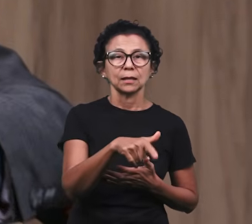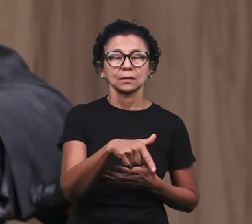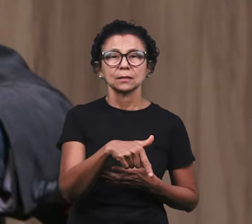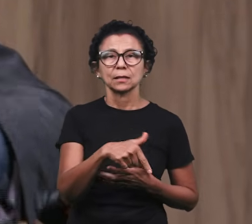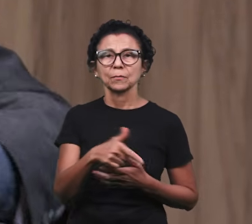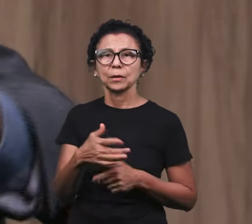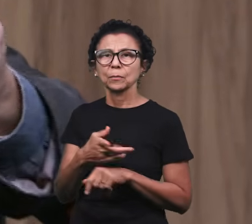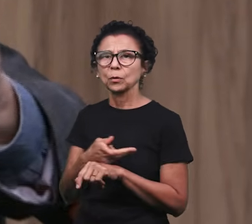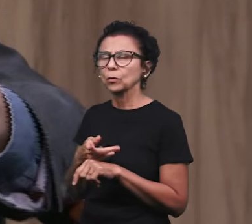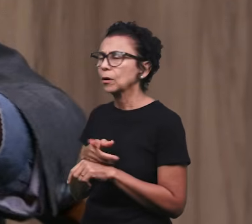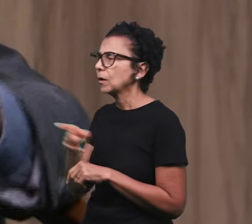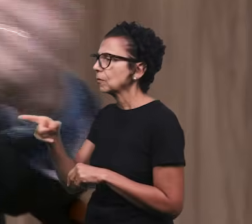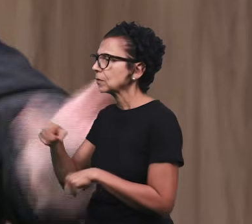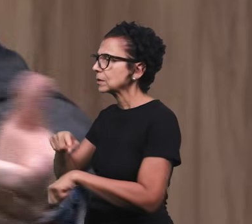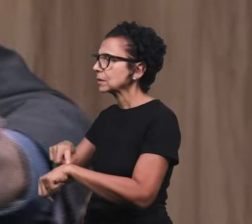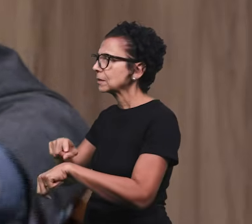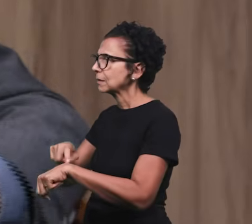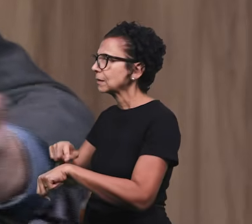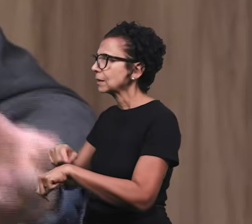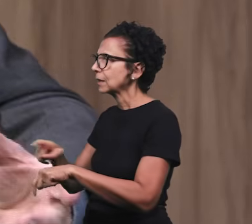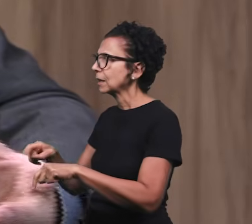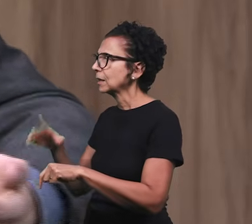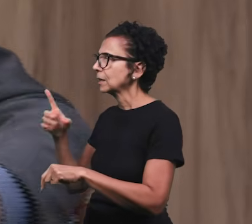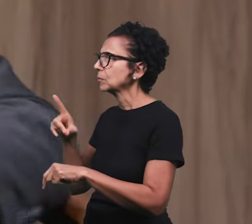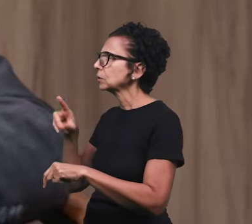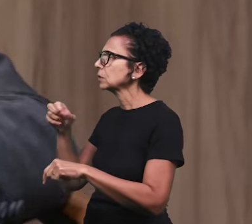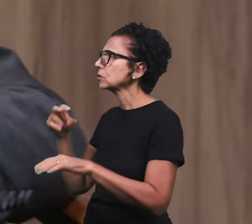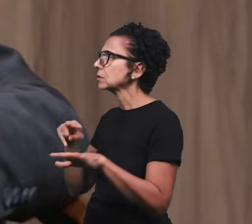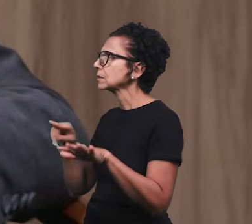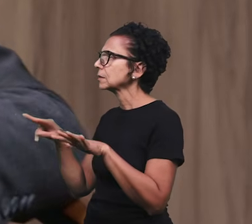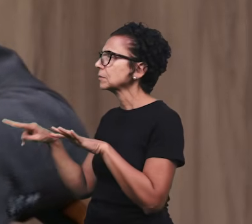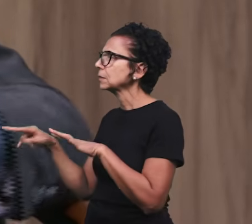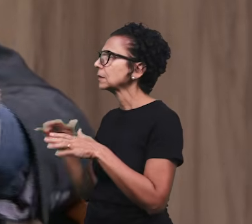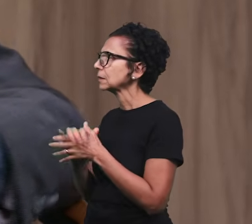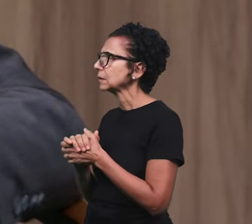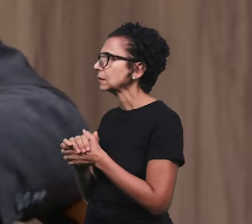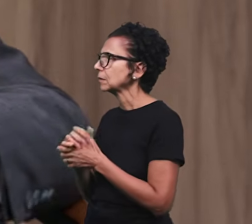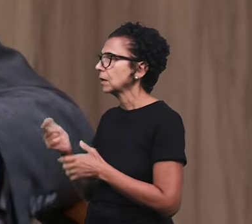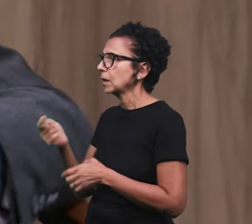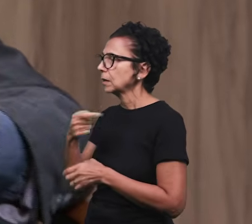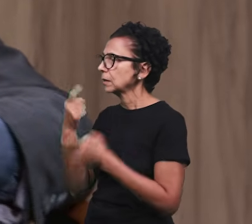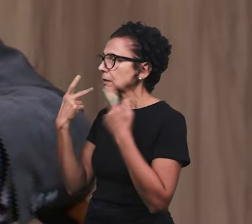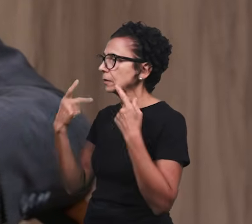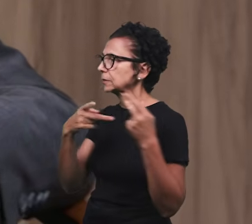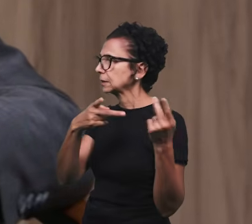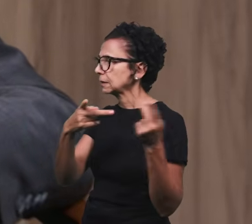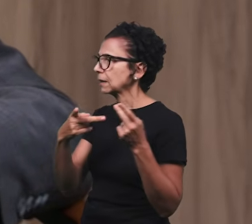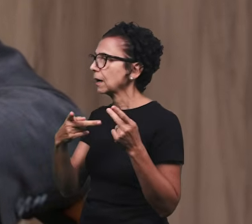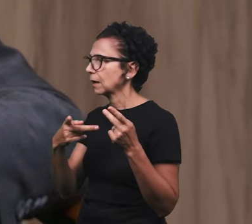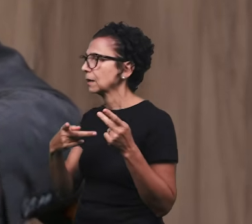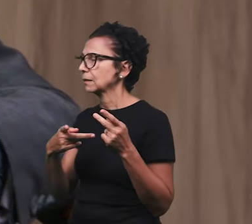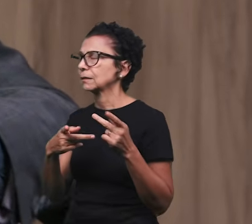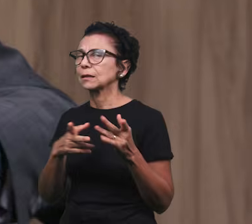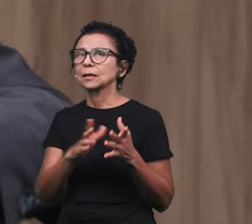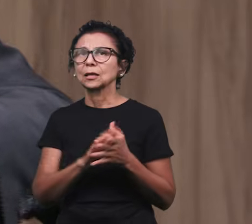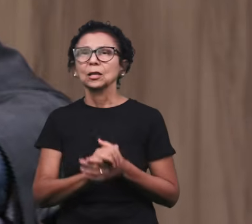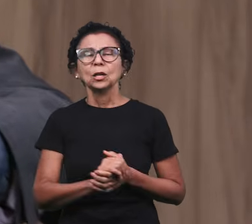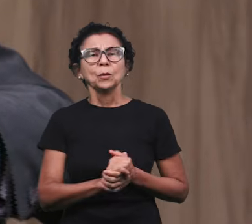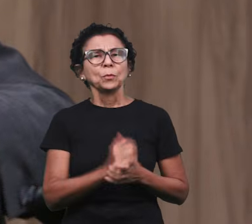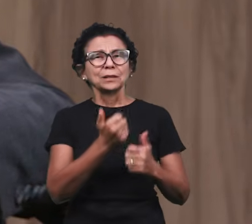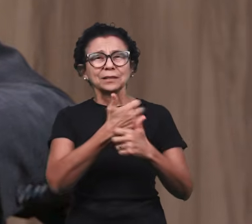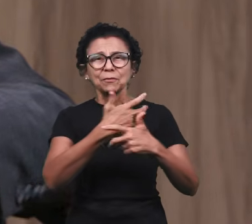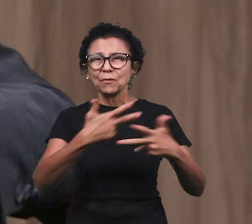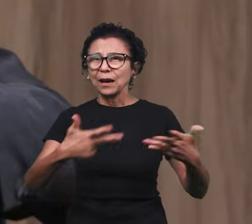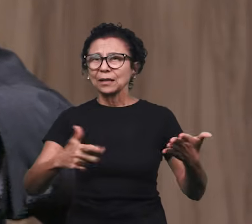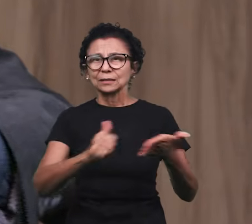Vocês estão indo em algum lugar? Tem algum dia da semana para poder encaixar? Porque dentro das atividades da ILPI, a atividade